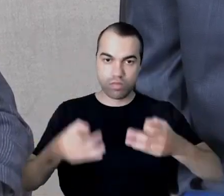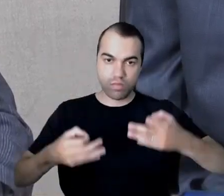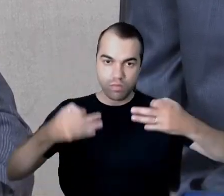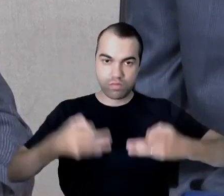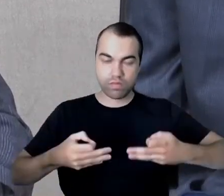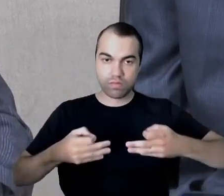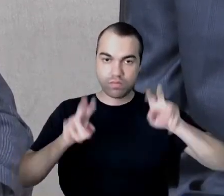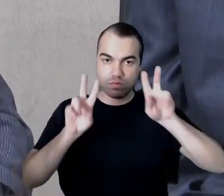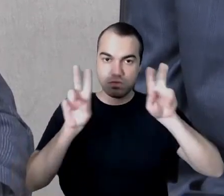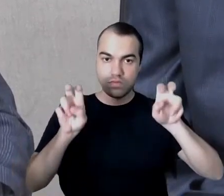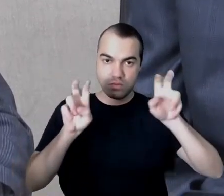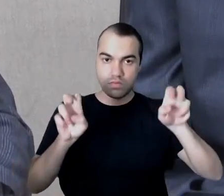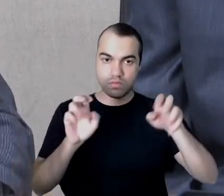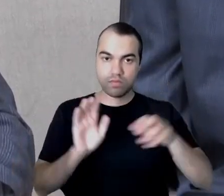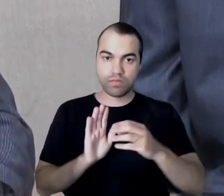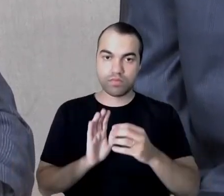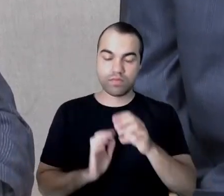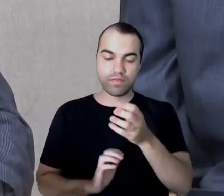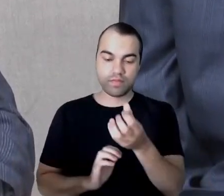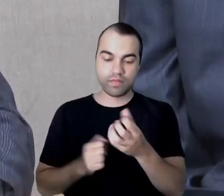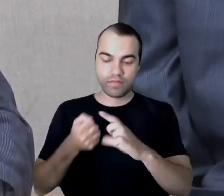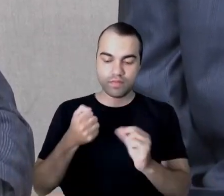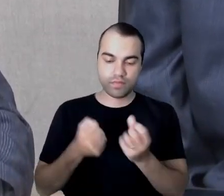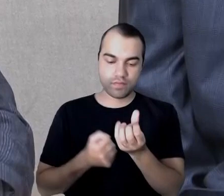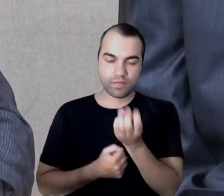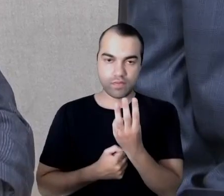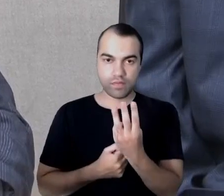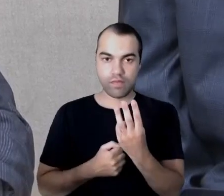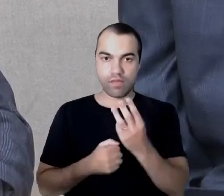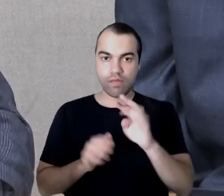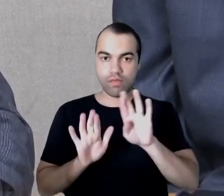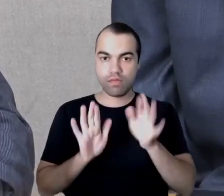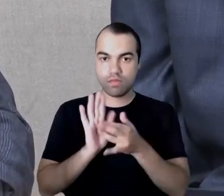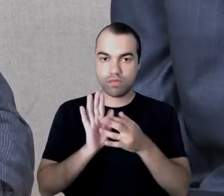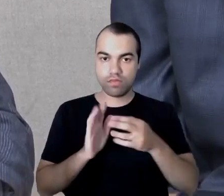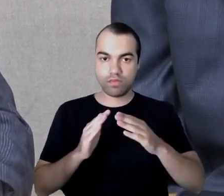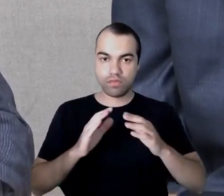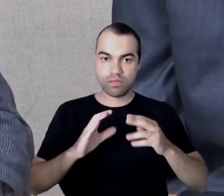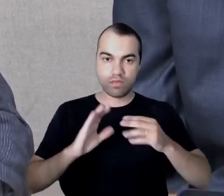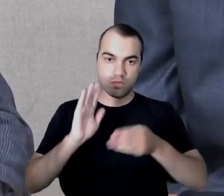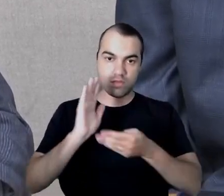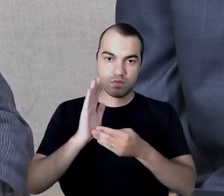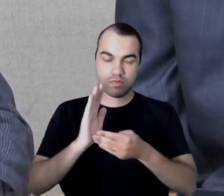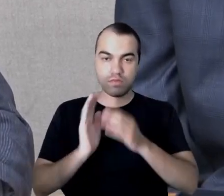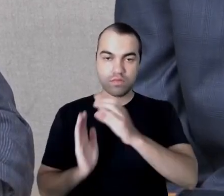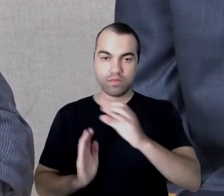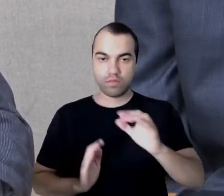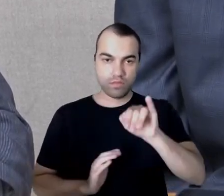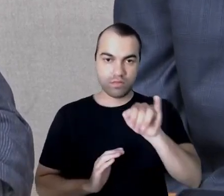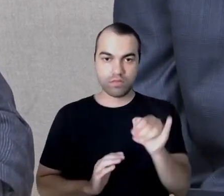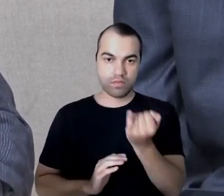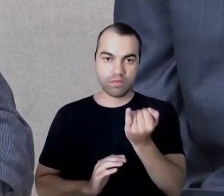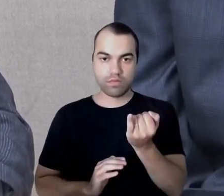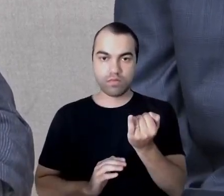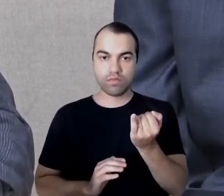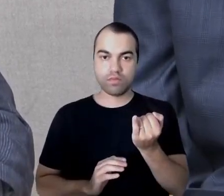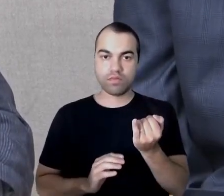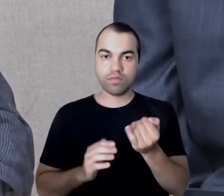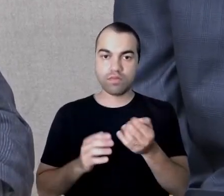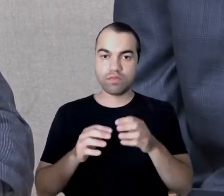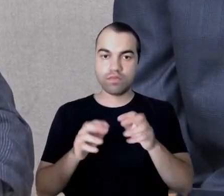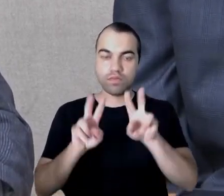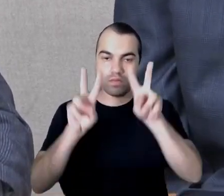nos termos do artigo 631 do Regimento Interno dessa casa a ccj cumpre analisar as proposições em geral quanto à demissibilidade